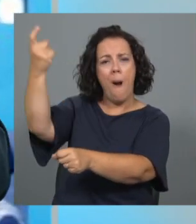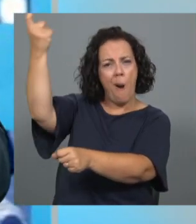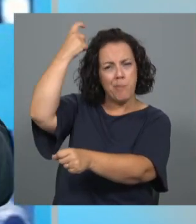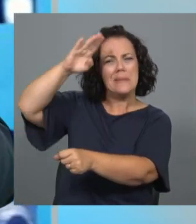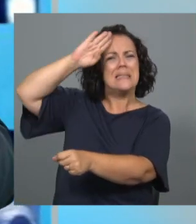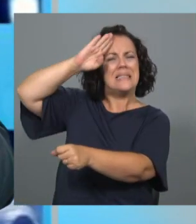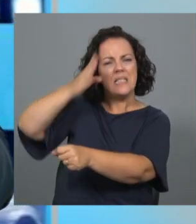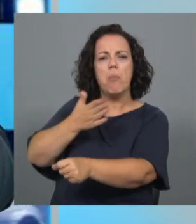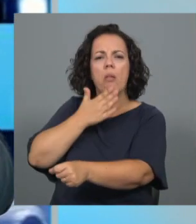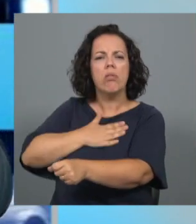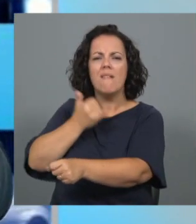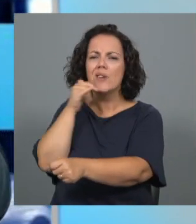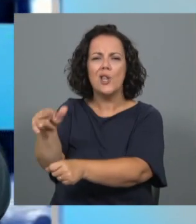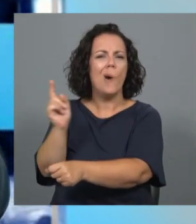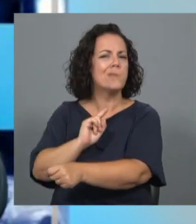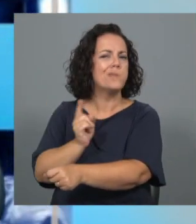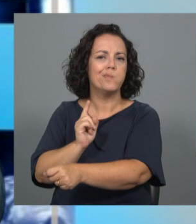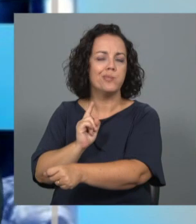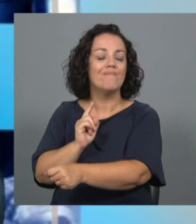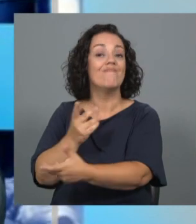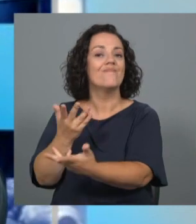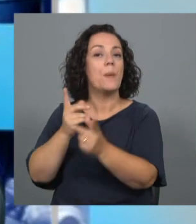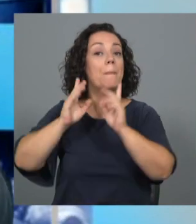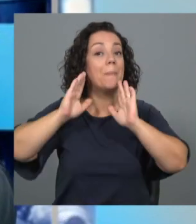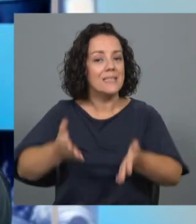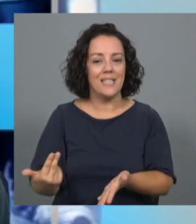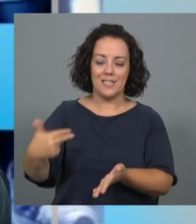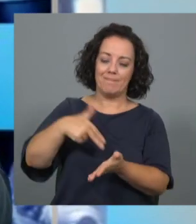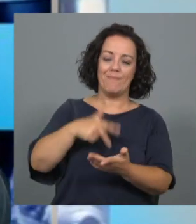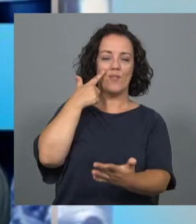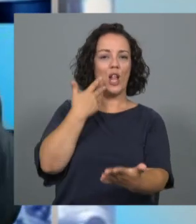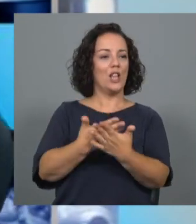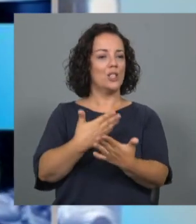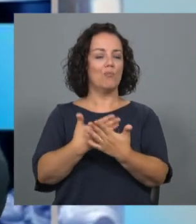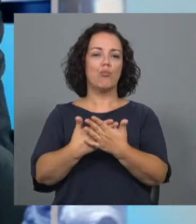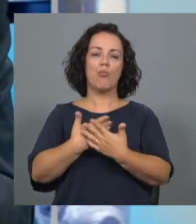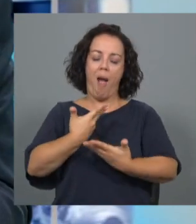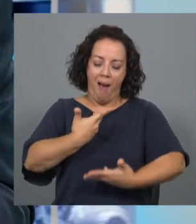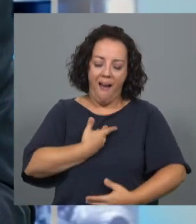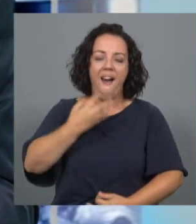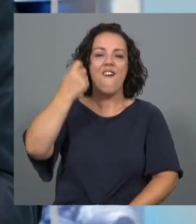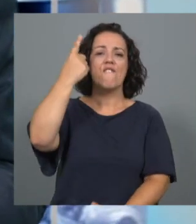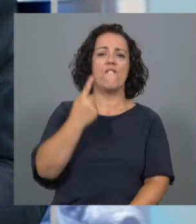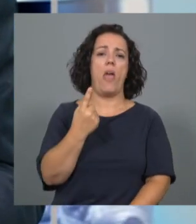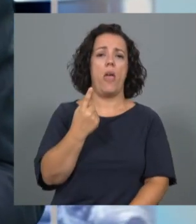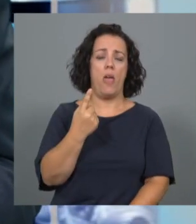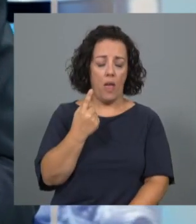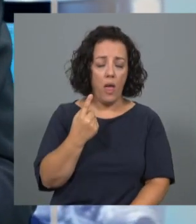portanto, o testemunho da fé é importante, é a primeira razão da missão. Mas depois há